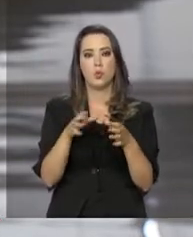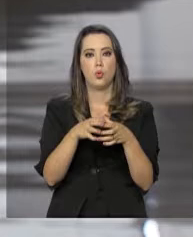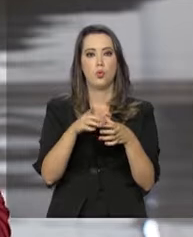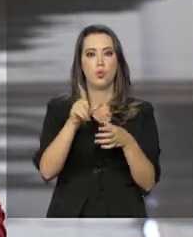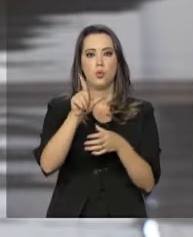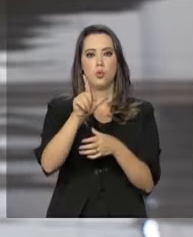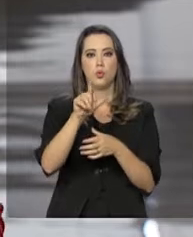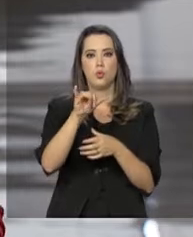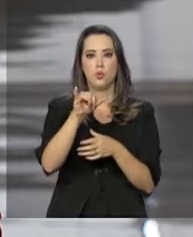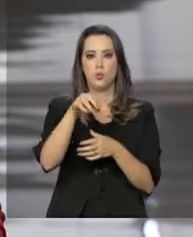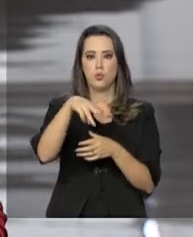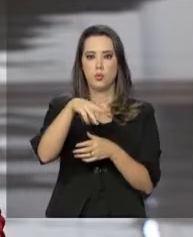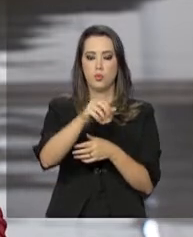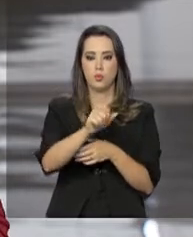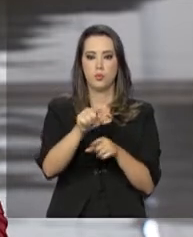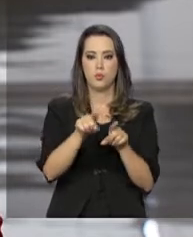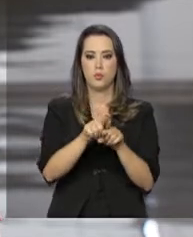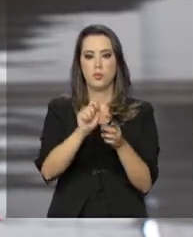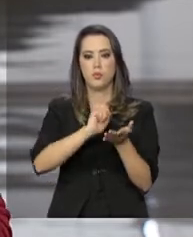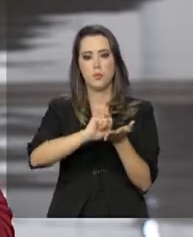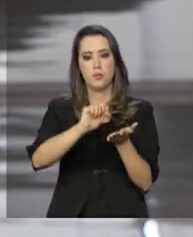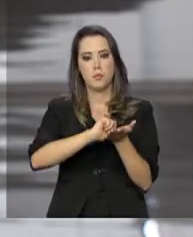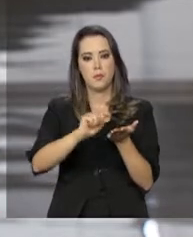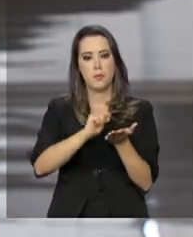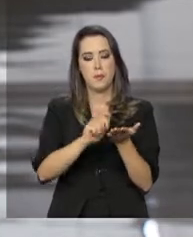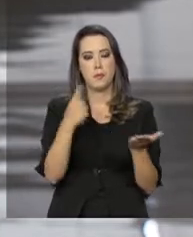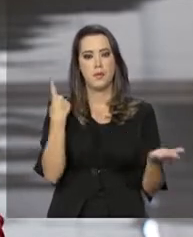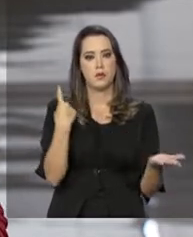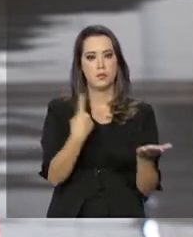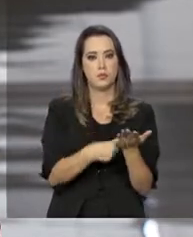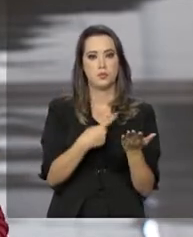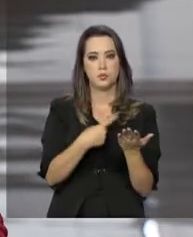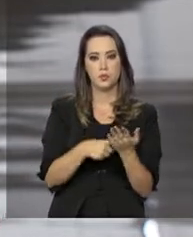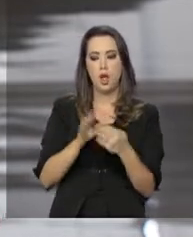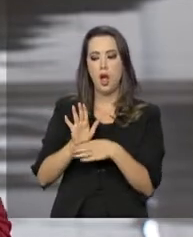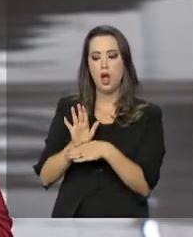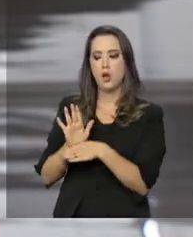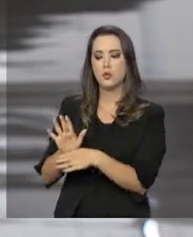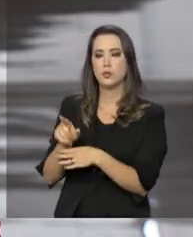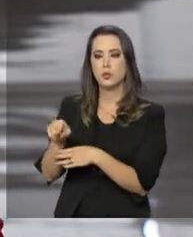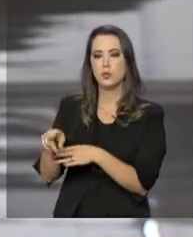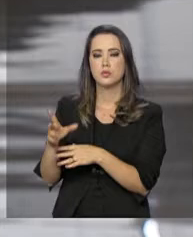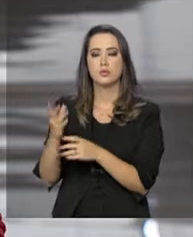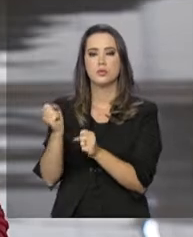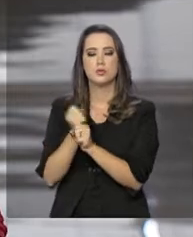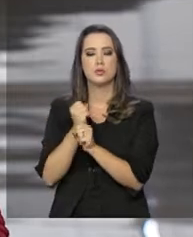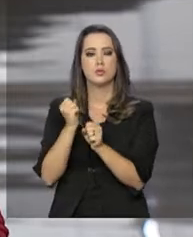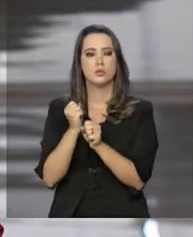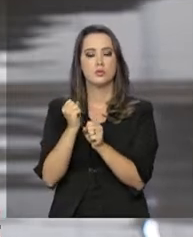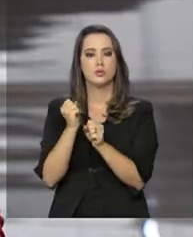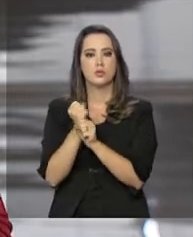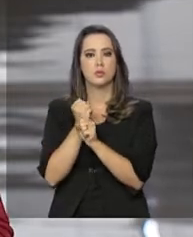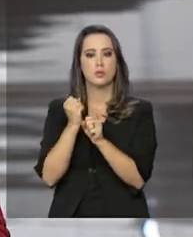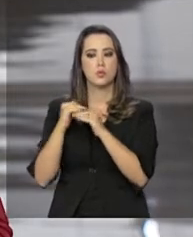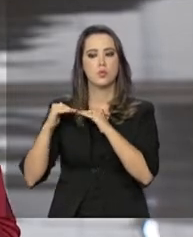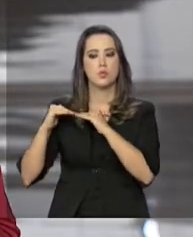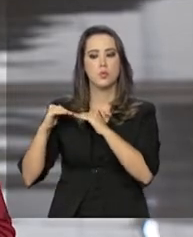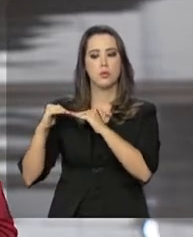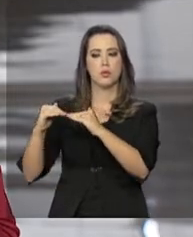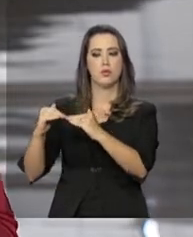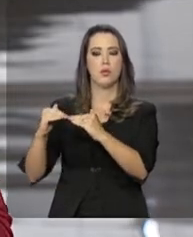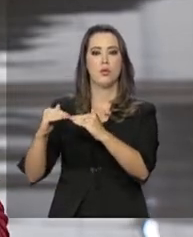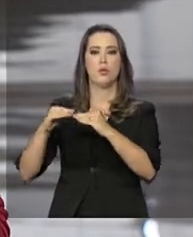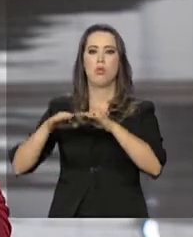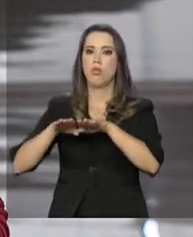assinou um compromisso aí de restaurar de ajudar contribuir na restauração da democracia na venezuela